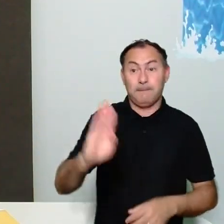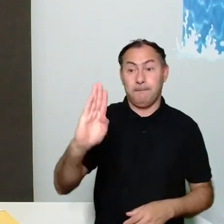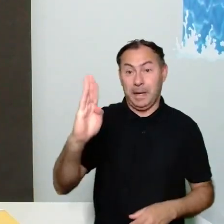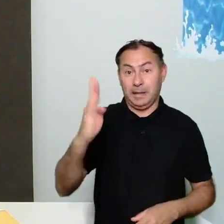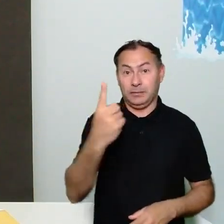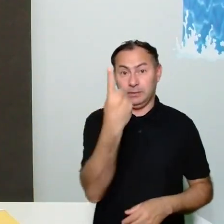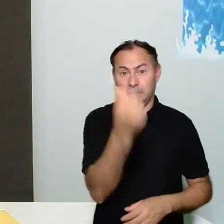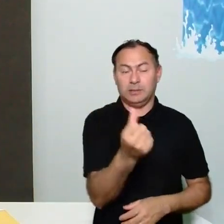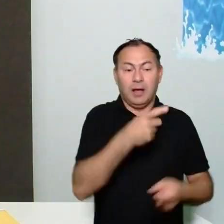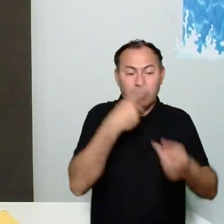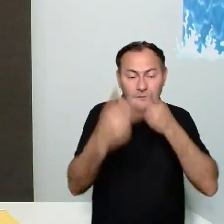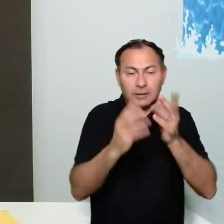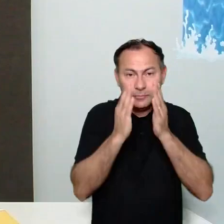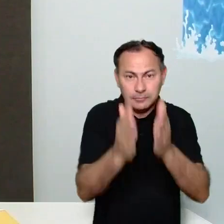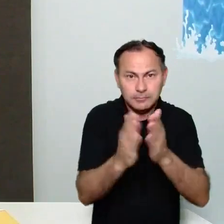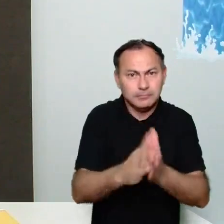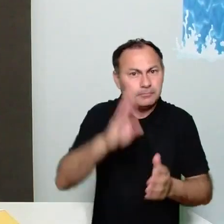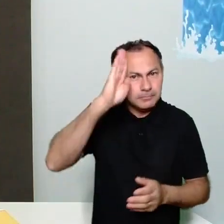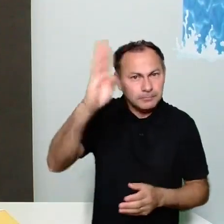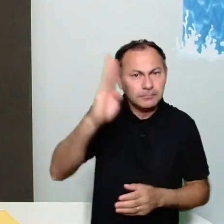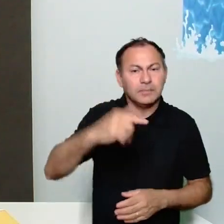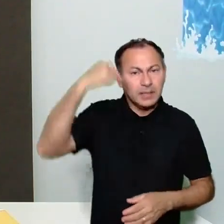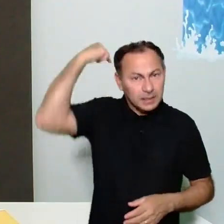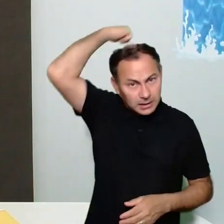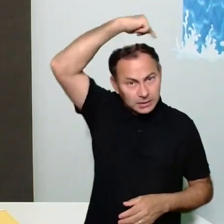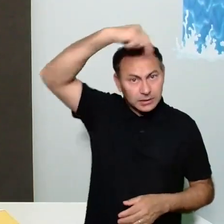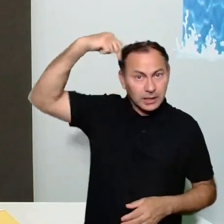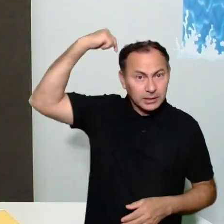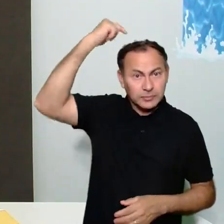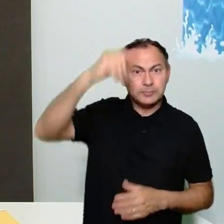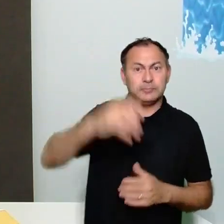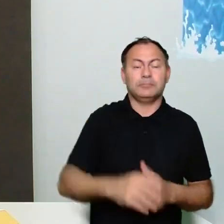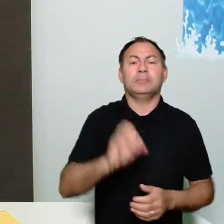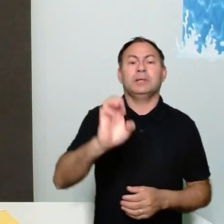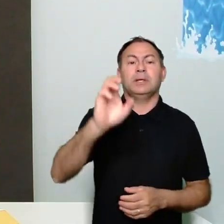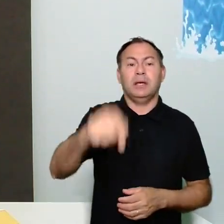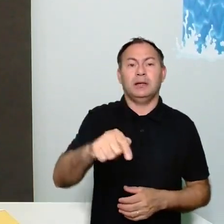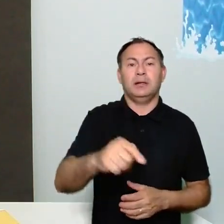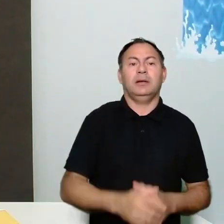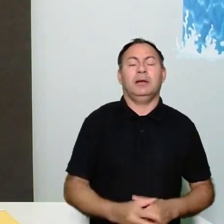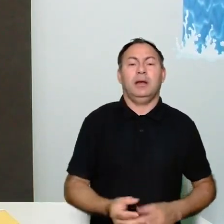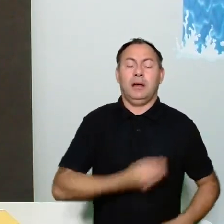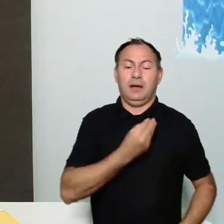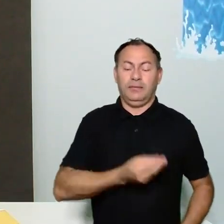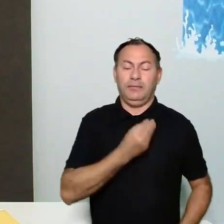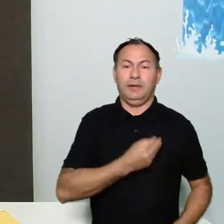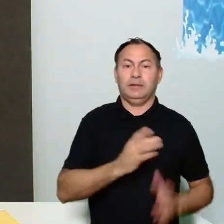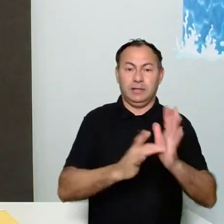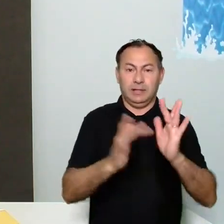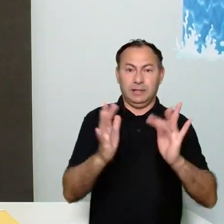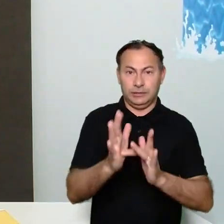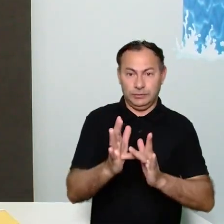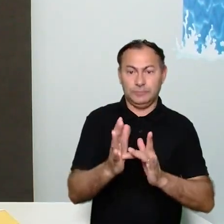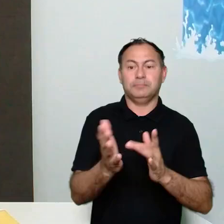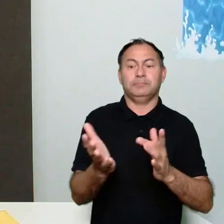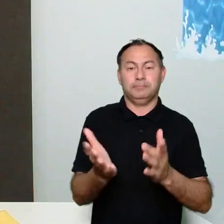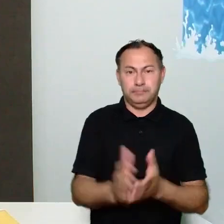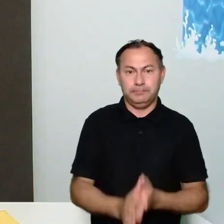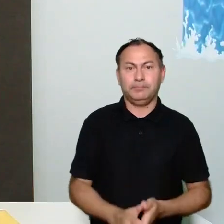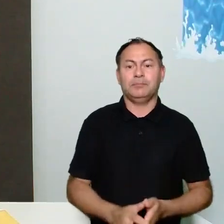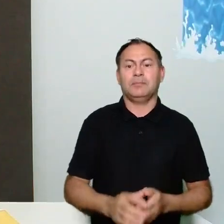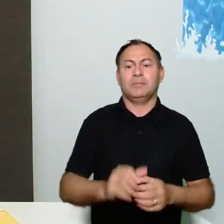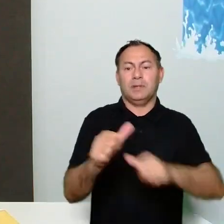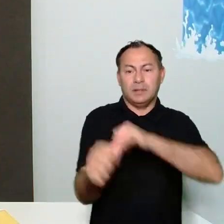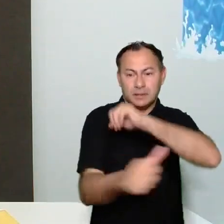XVI insiste no aspecto principal da santidade, que é a vida em Cristo Jesus,